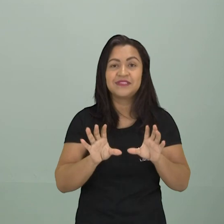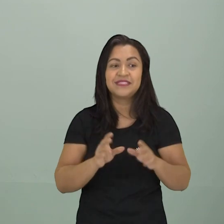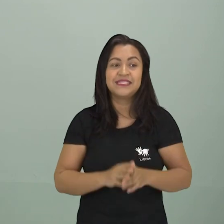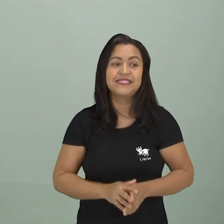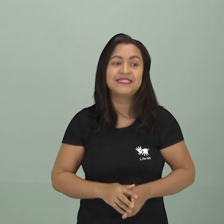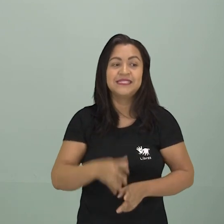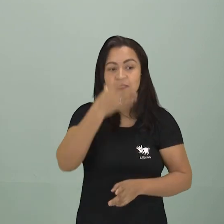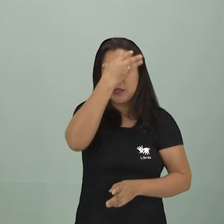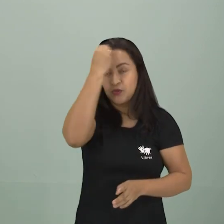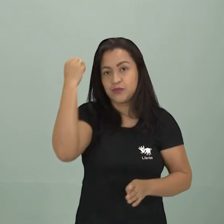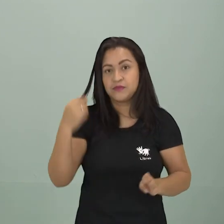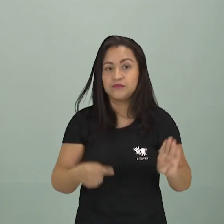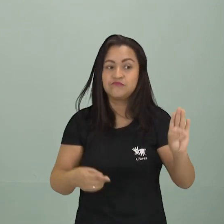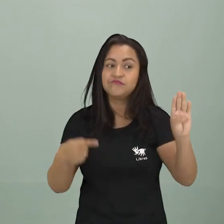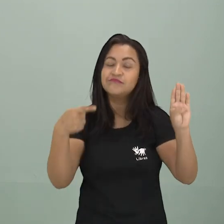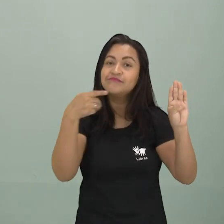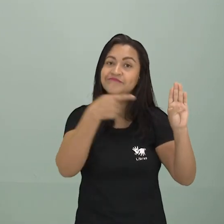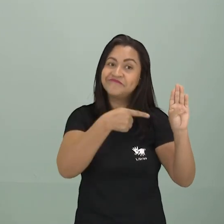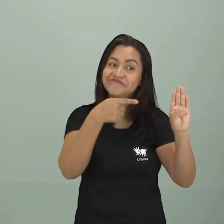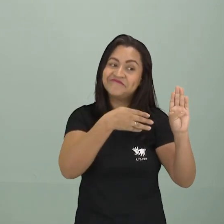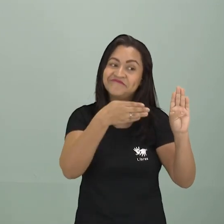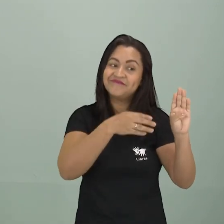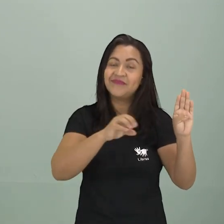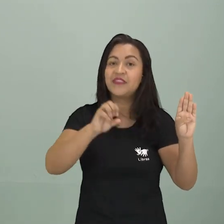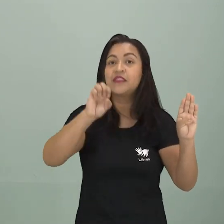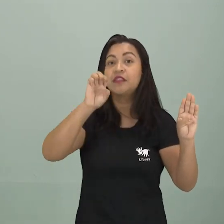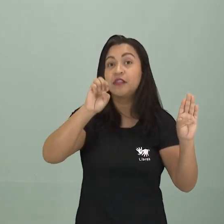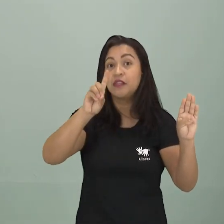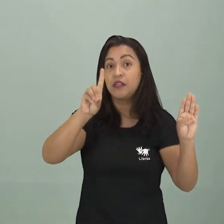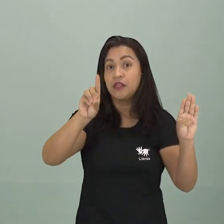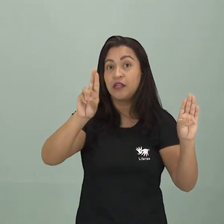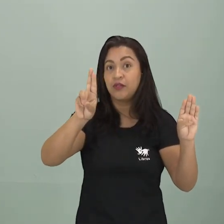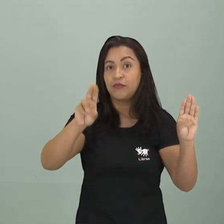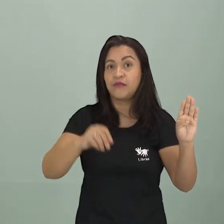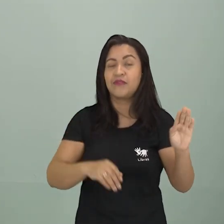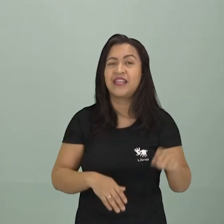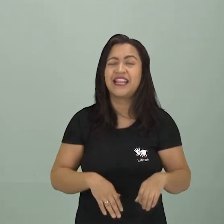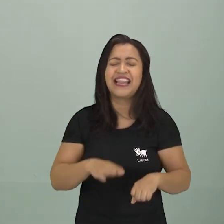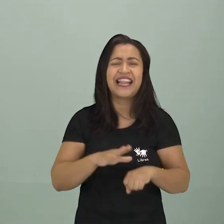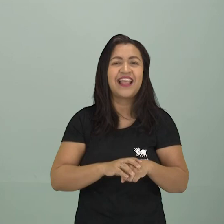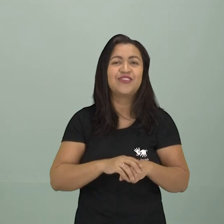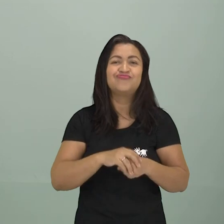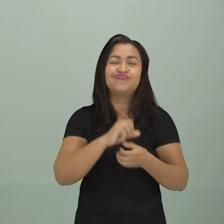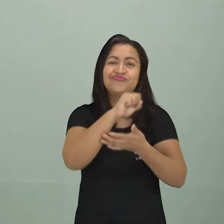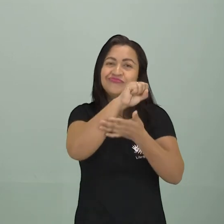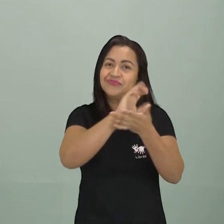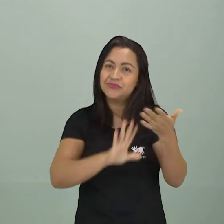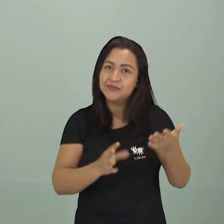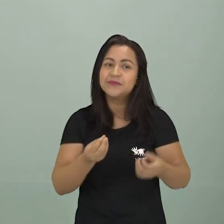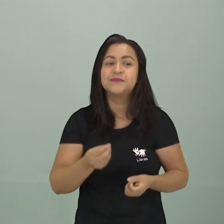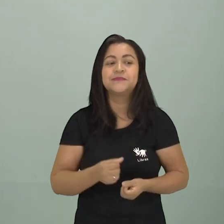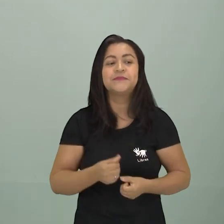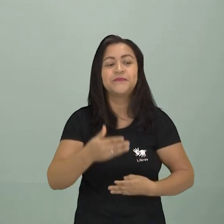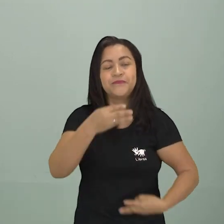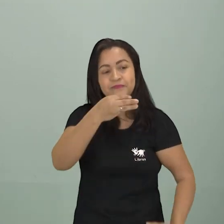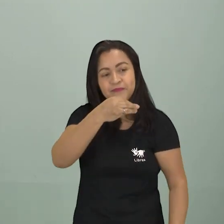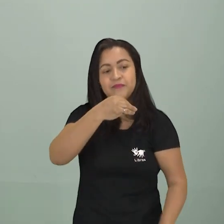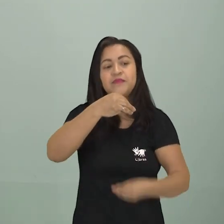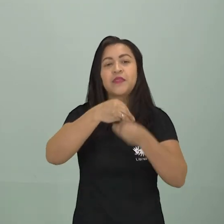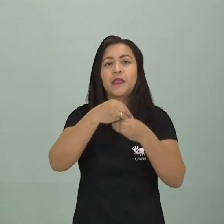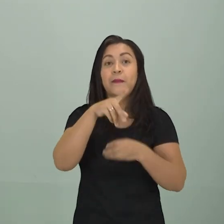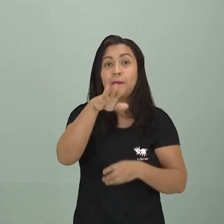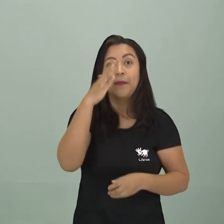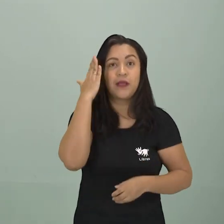acessar a plataforma Eduque, lá tá cheio de exercícios para vocês, mais atividades complementares para vocês entenderem melhor